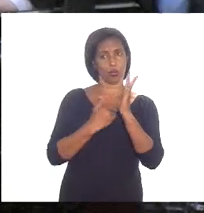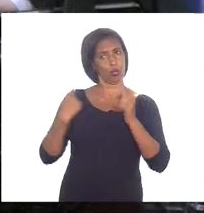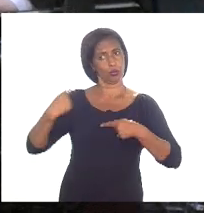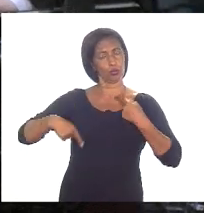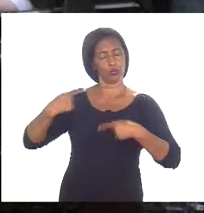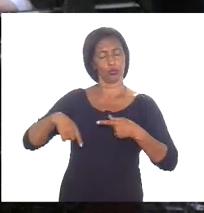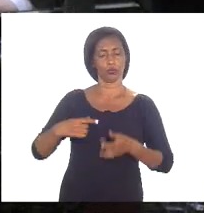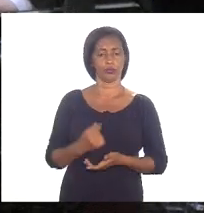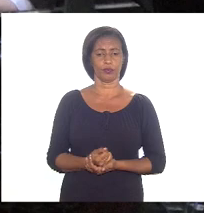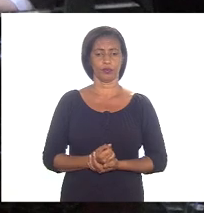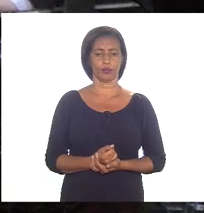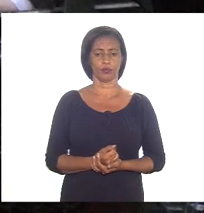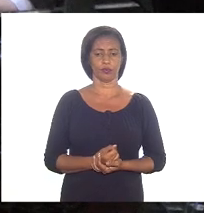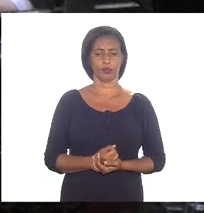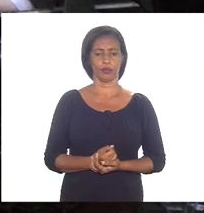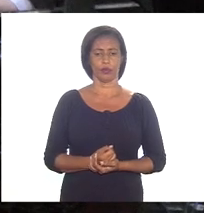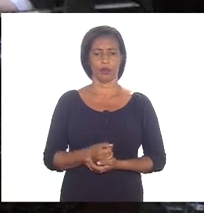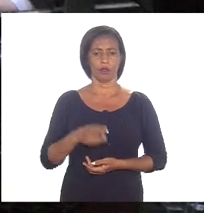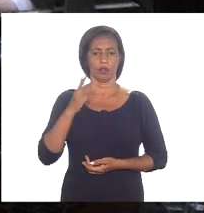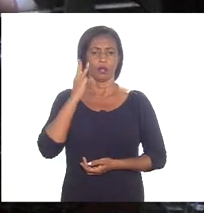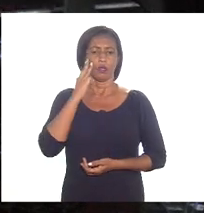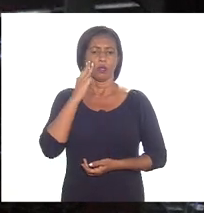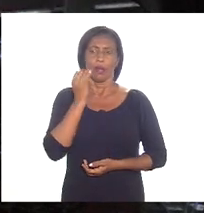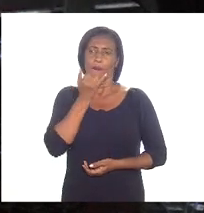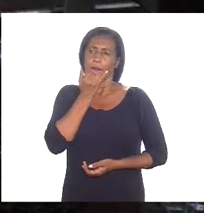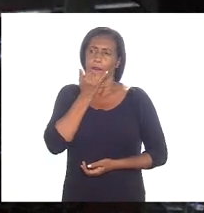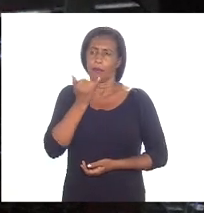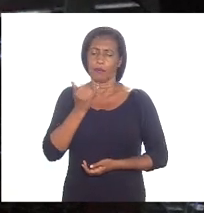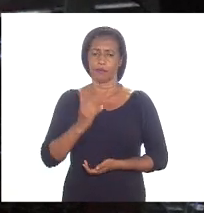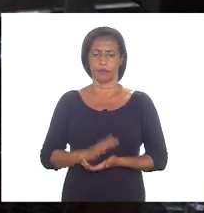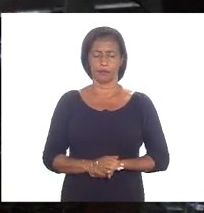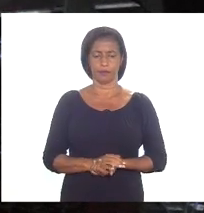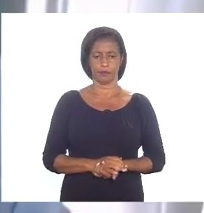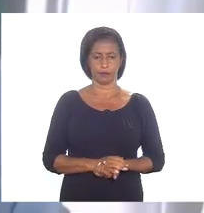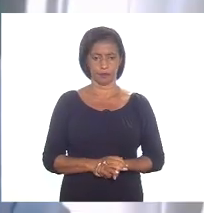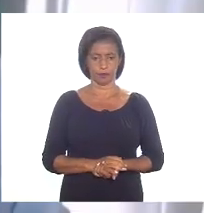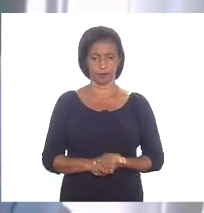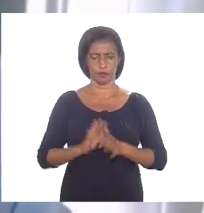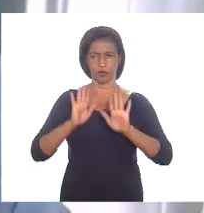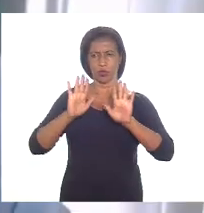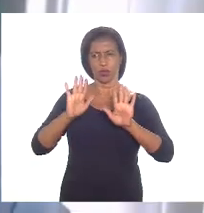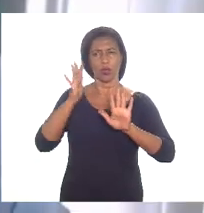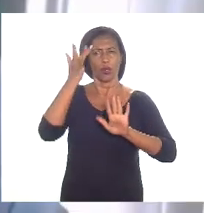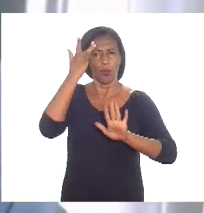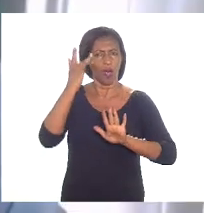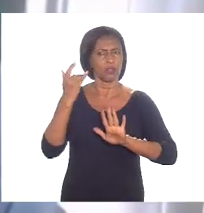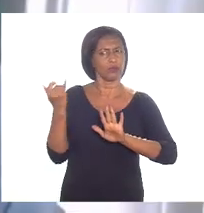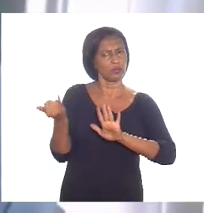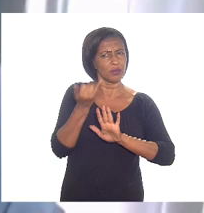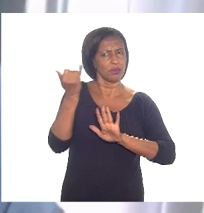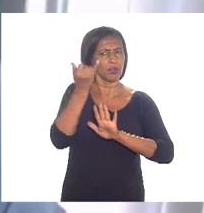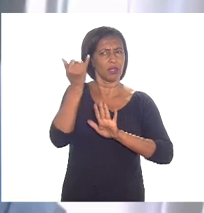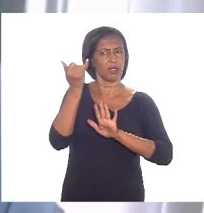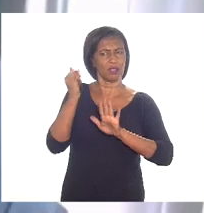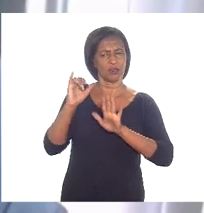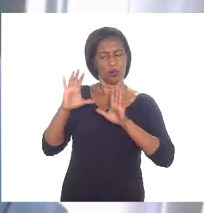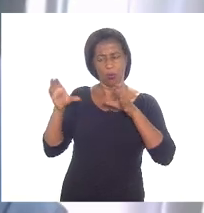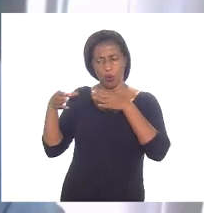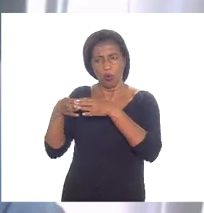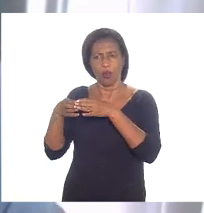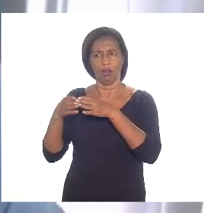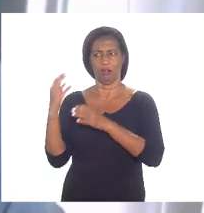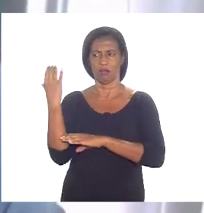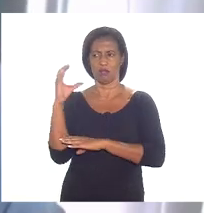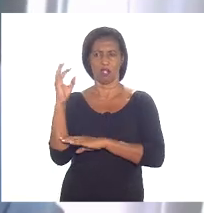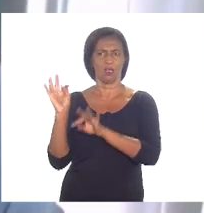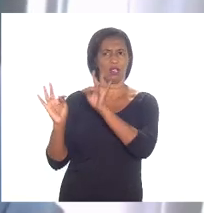É, antes, porém, questão de ordem, deputado Valdec. Perdão, Valdec. Desculpe, André, é só porque eu acho que era importante ouvir também a Comissão de Ciência e Tecnologia, que se trata